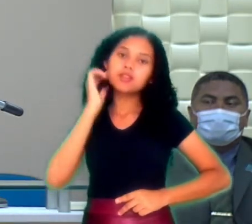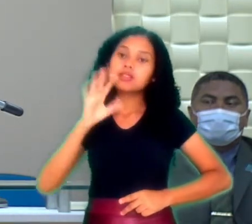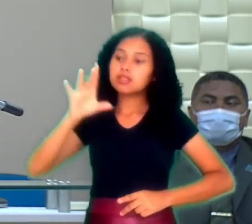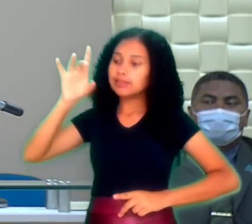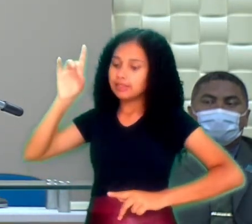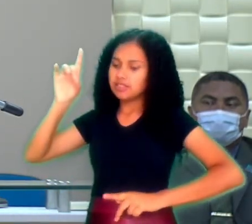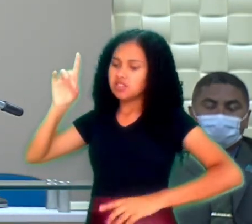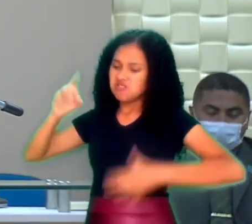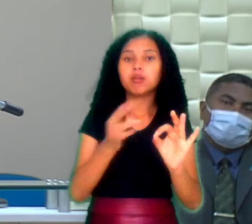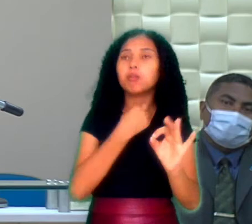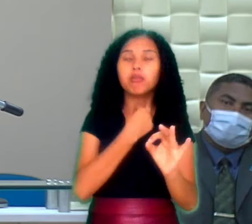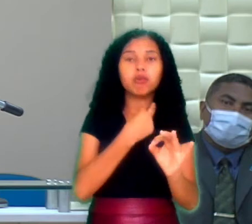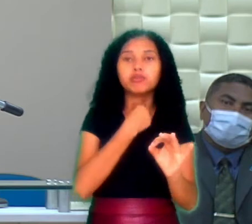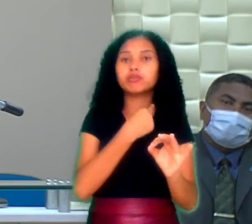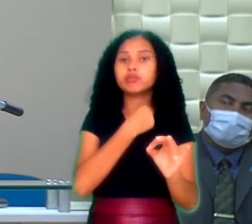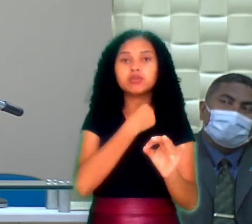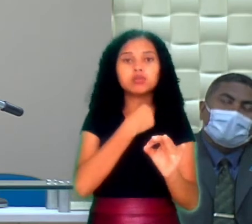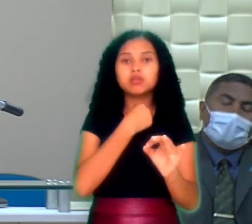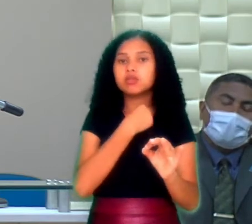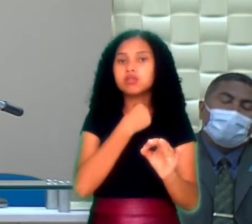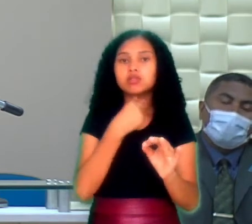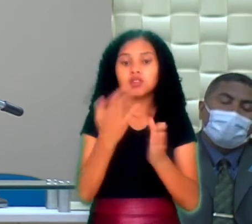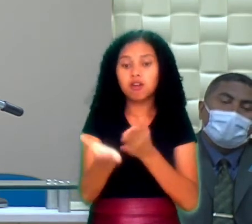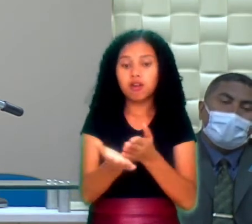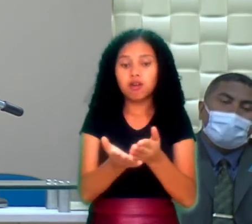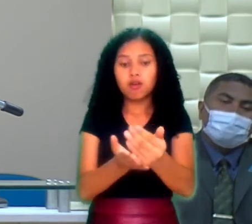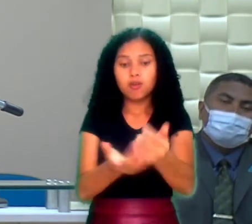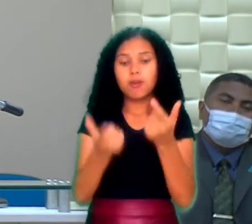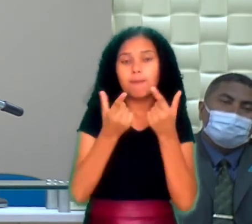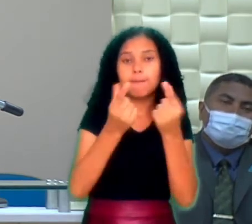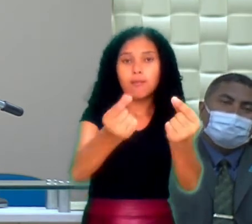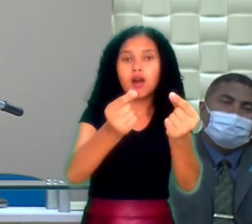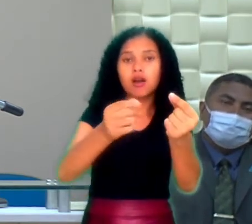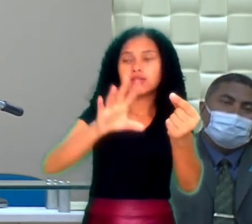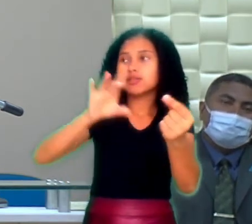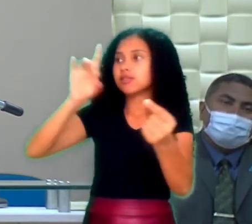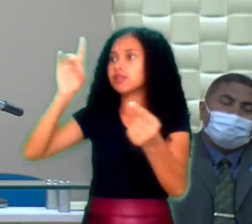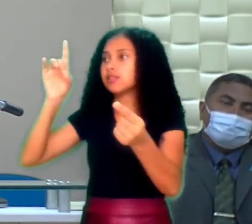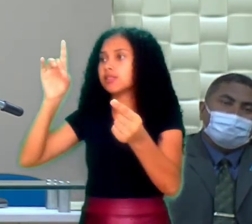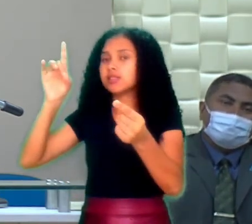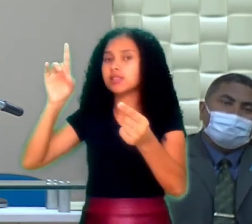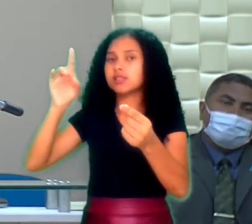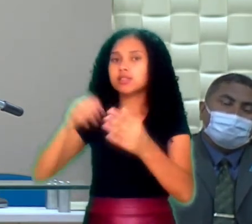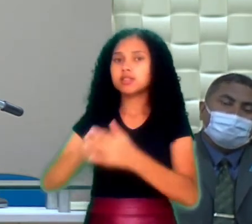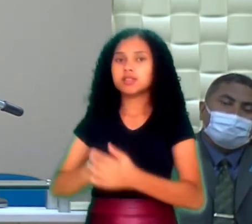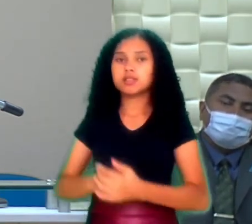Deus se aborrece com a ação de Jonas.